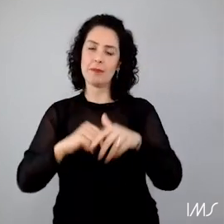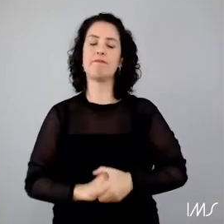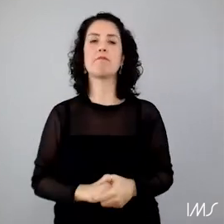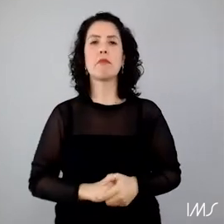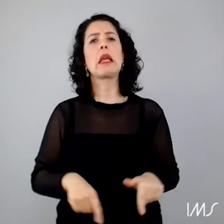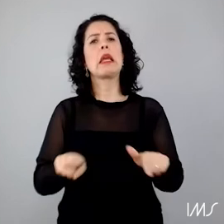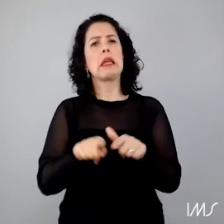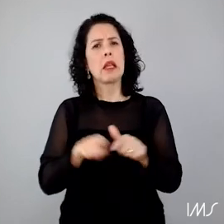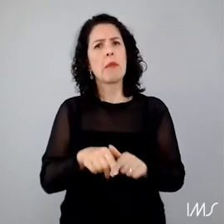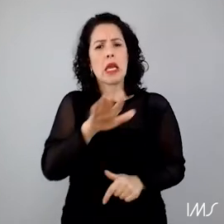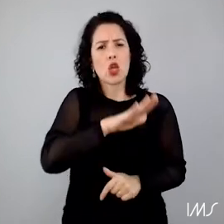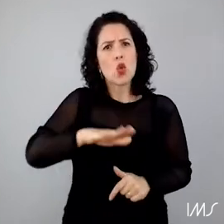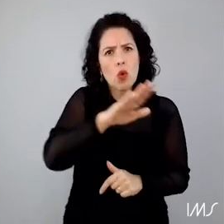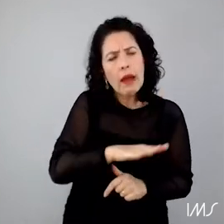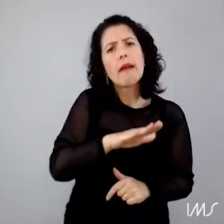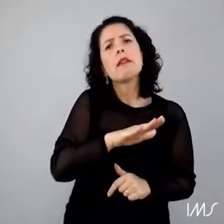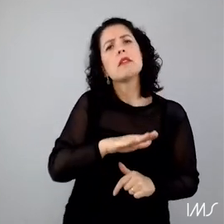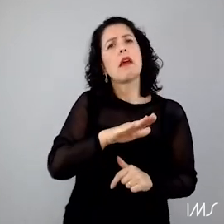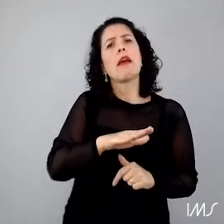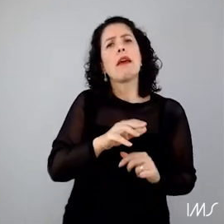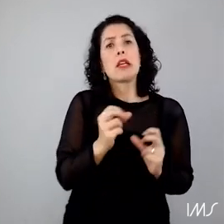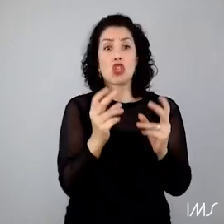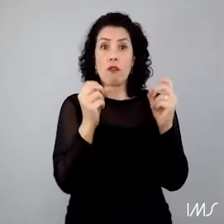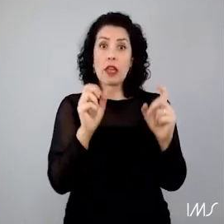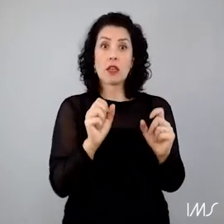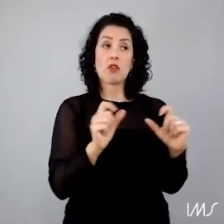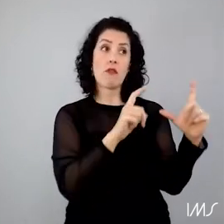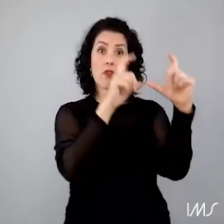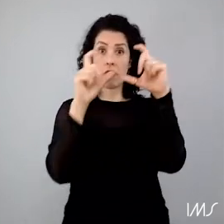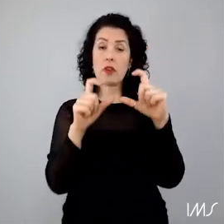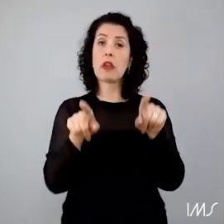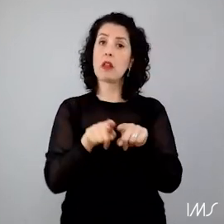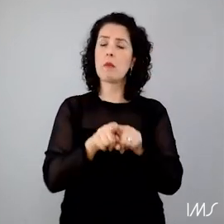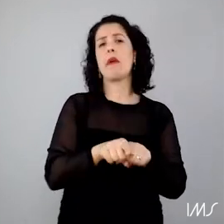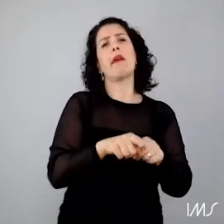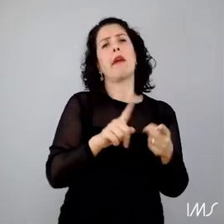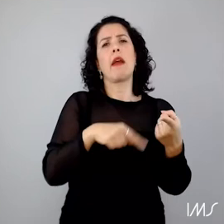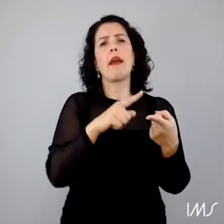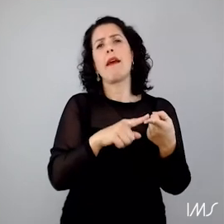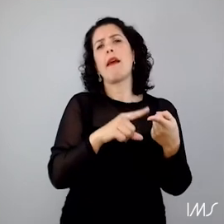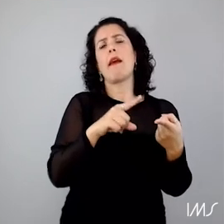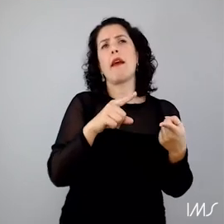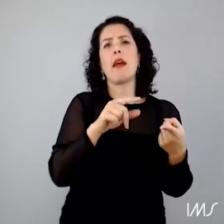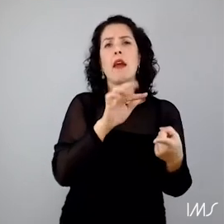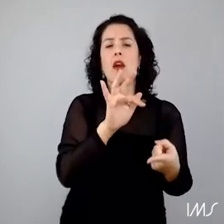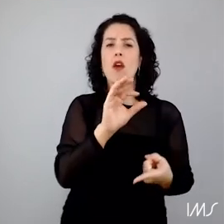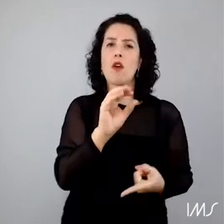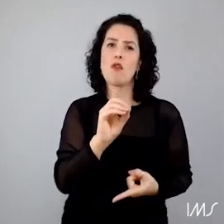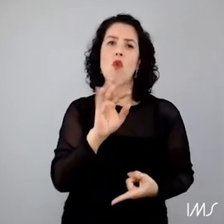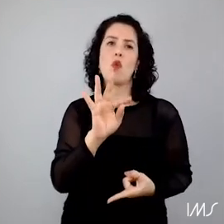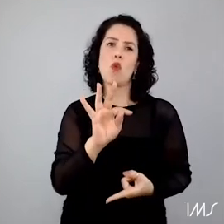Galeria e escola também Imagem e Ação, dirigida por Cláudio Feijó anos depois, Galeria Bonfiglioli, a